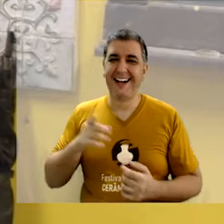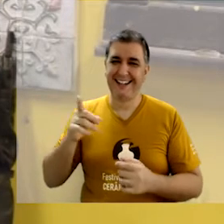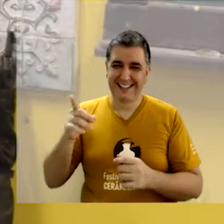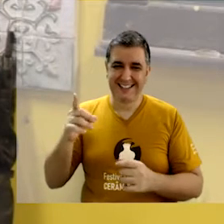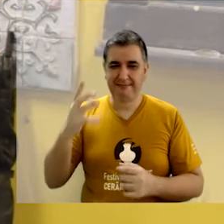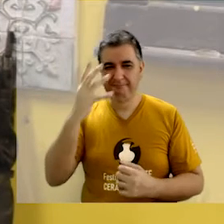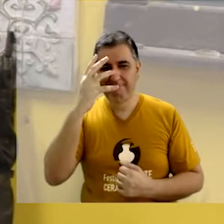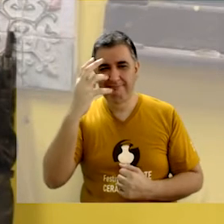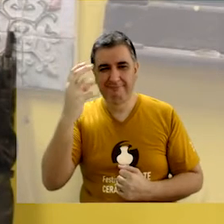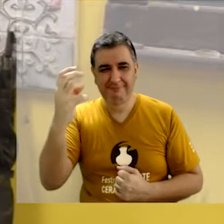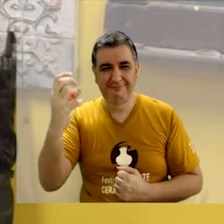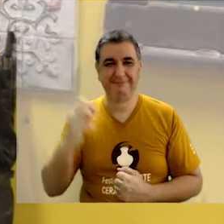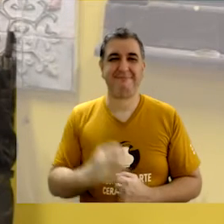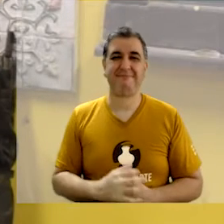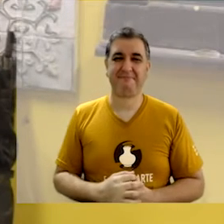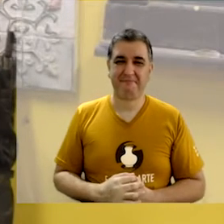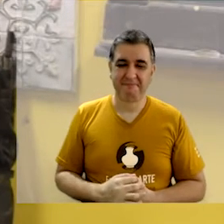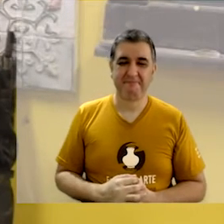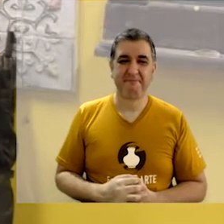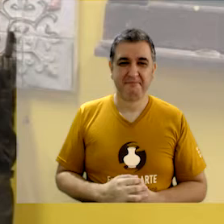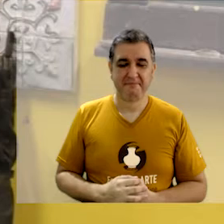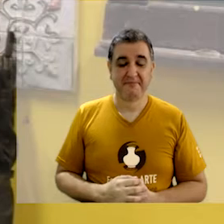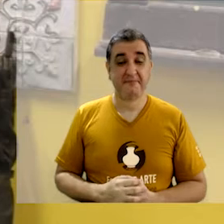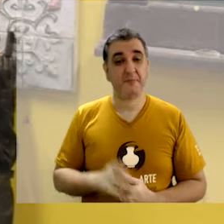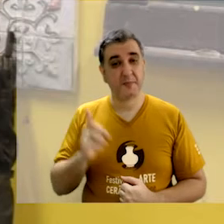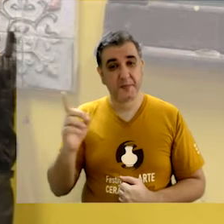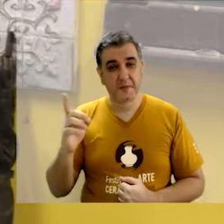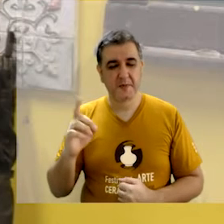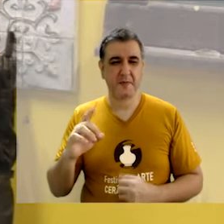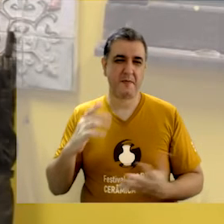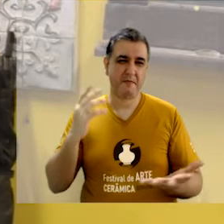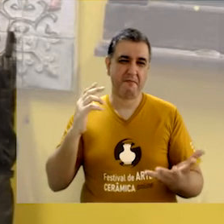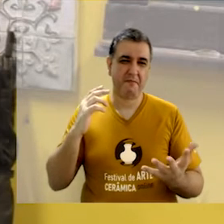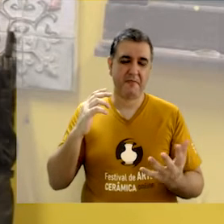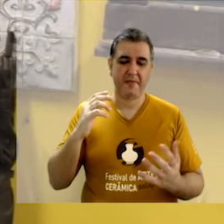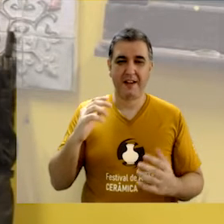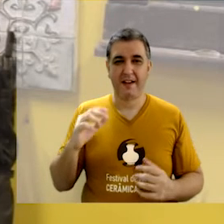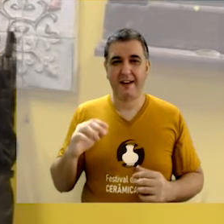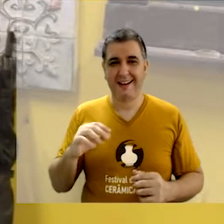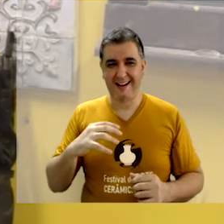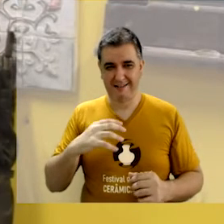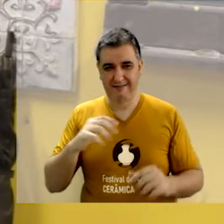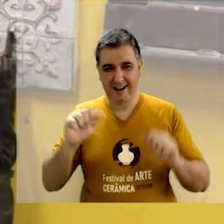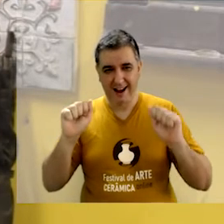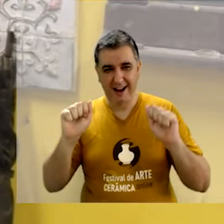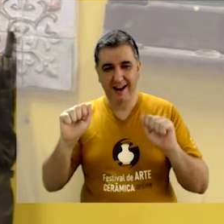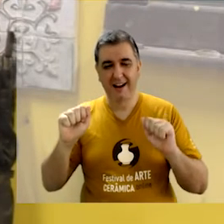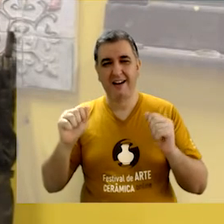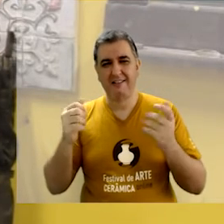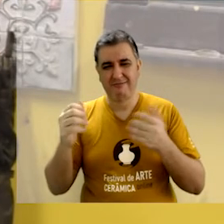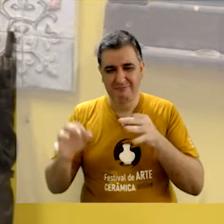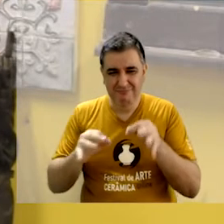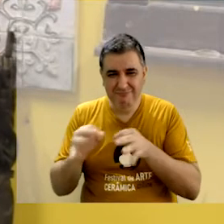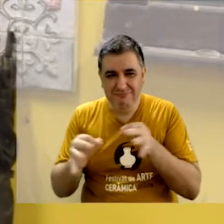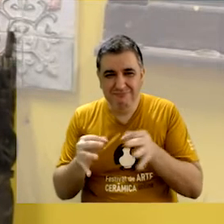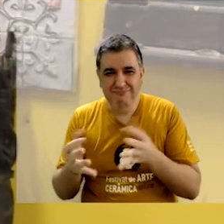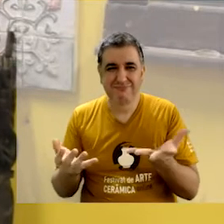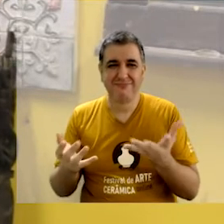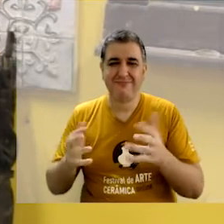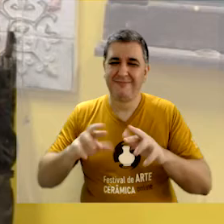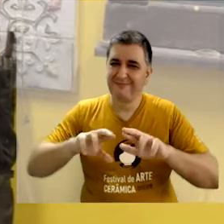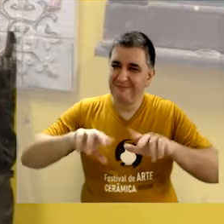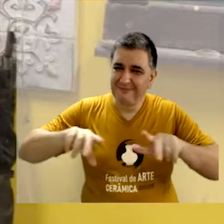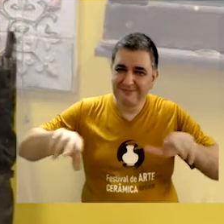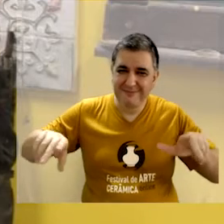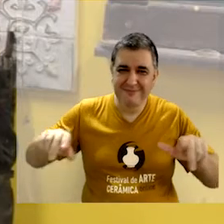Então, essa quebra de comportamento, né, dentro das artes, essa liberdade, me levou muito a não ficar